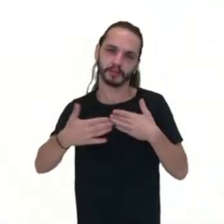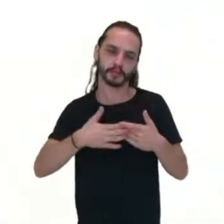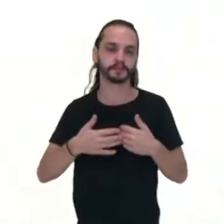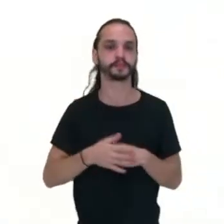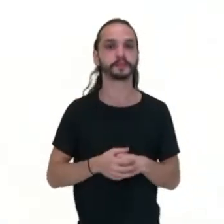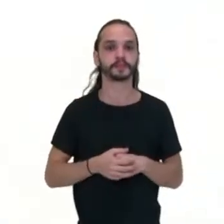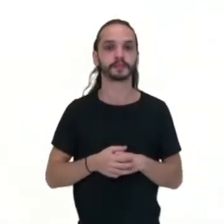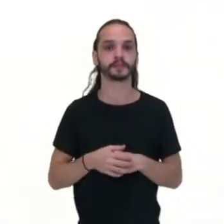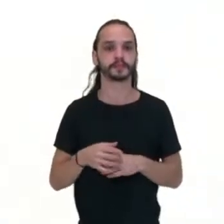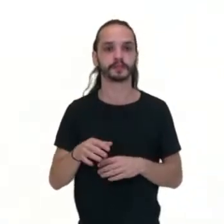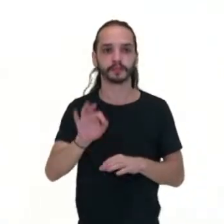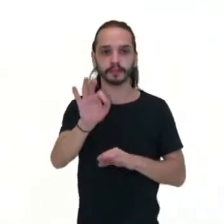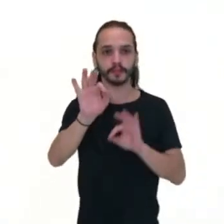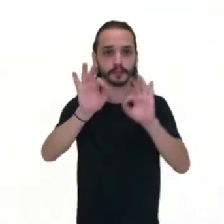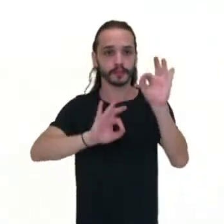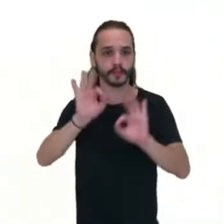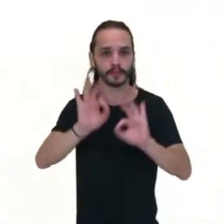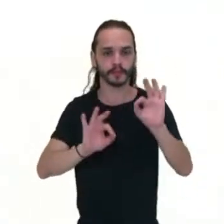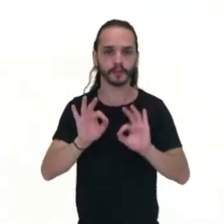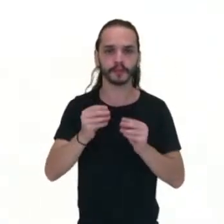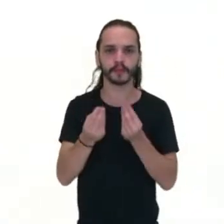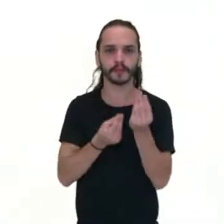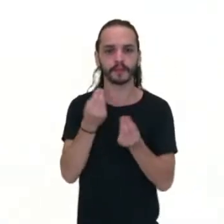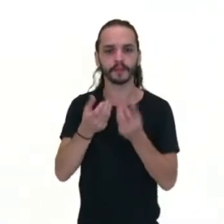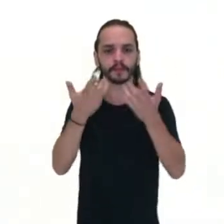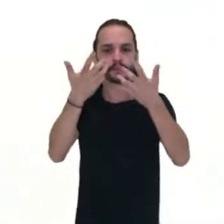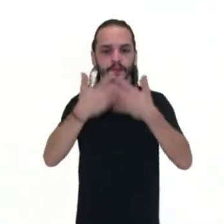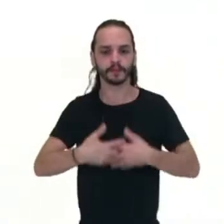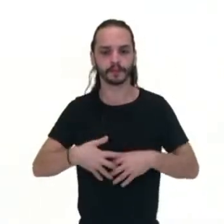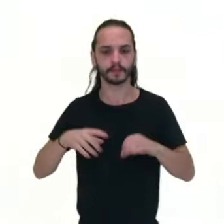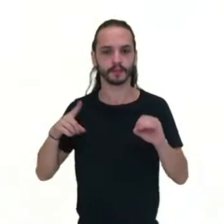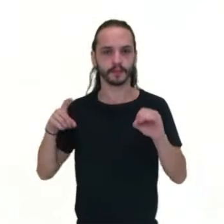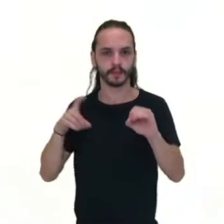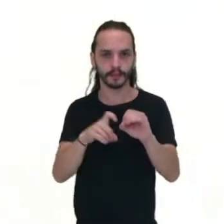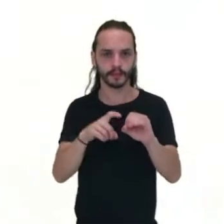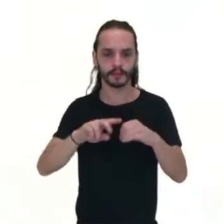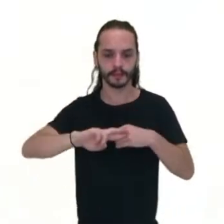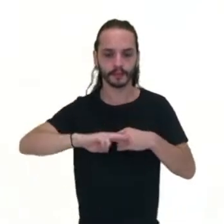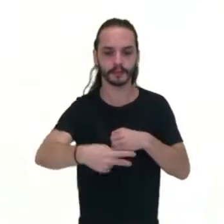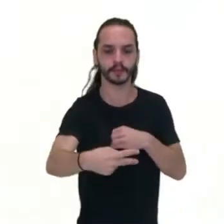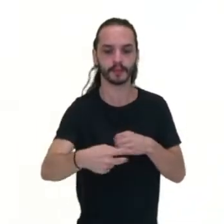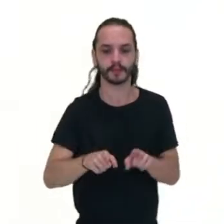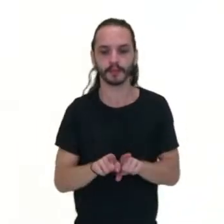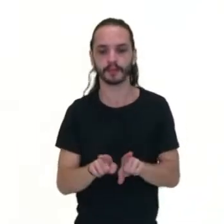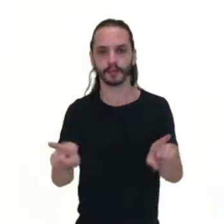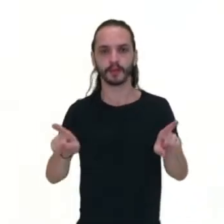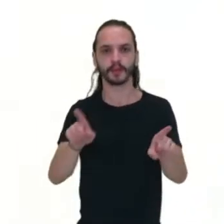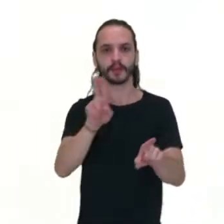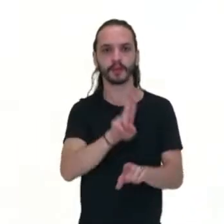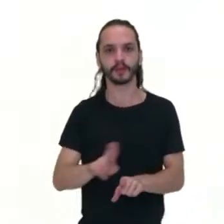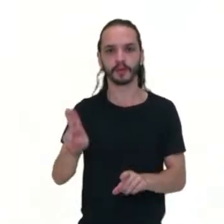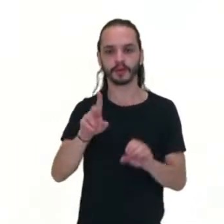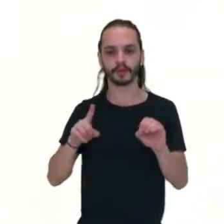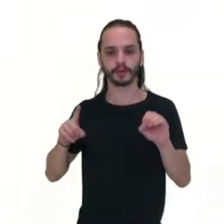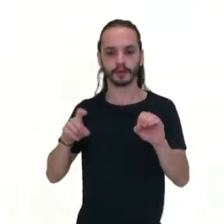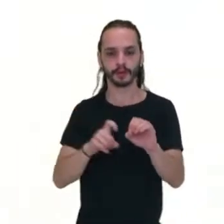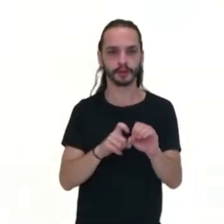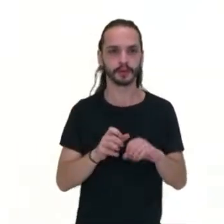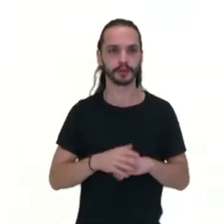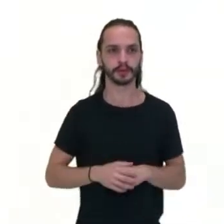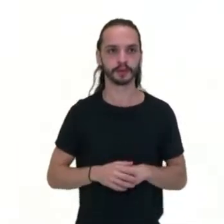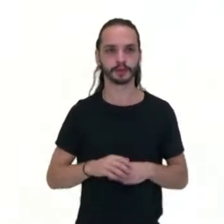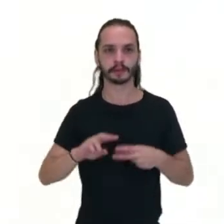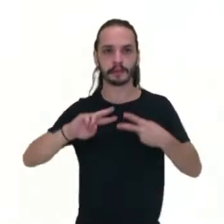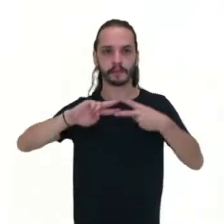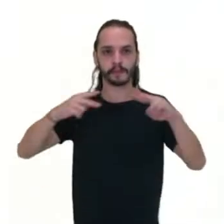Represente esquematicamente como seriam os gametas por ele produzidos considerando apenas esse gene, tá? O par de alelos azão,